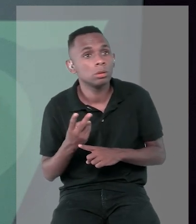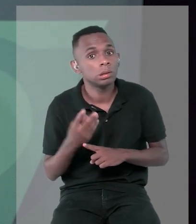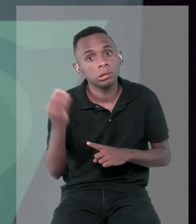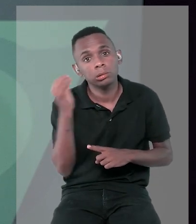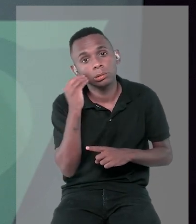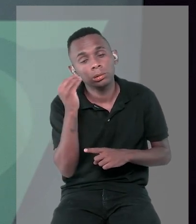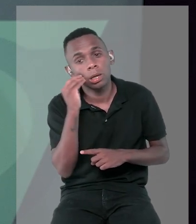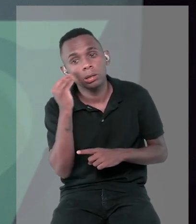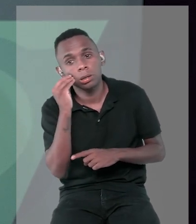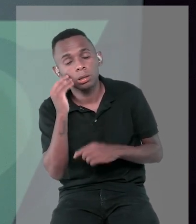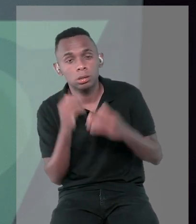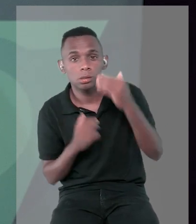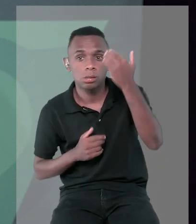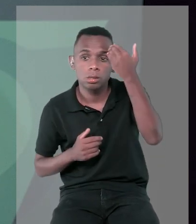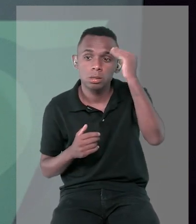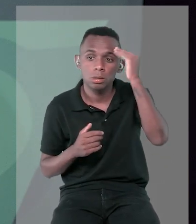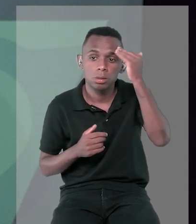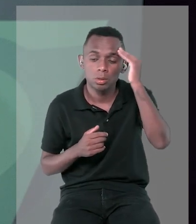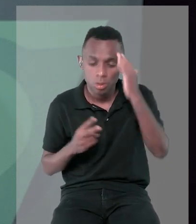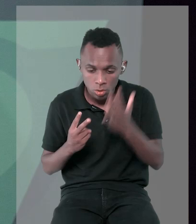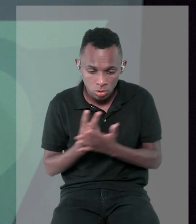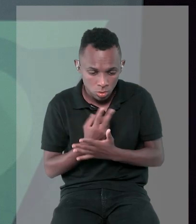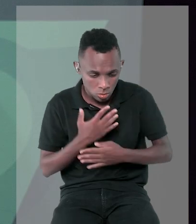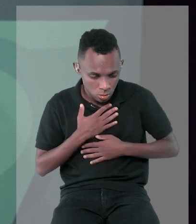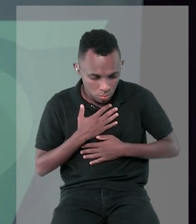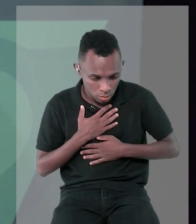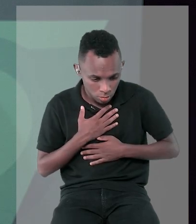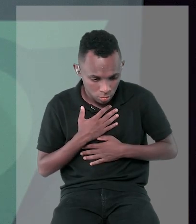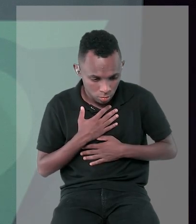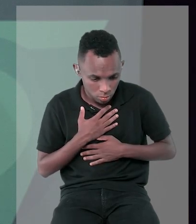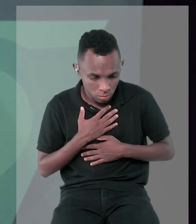estou tentando entender o que me aconteceu,